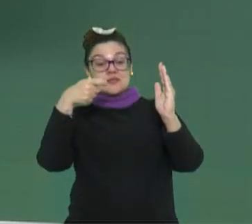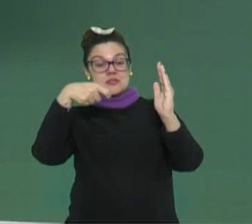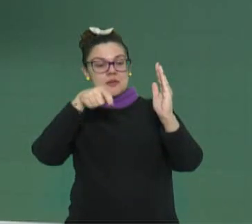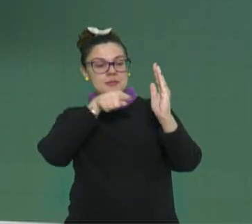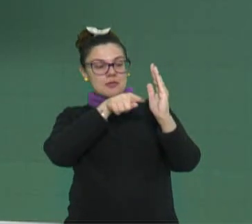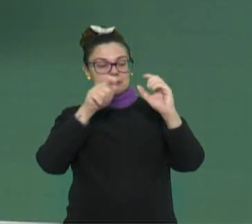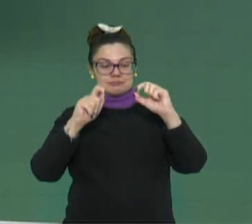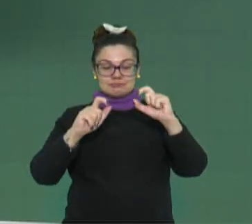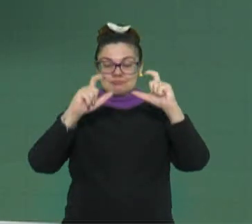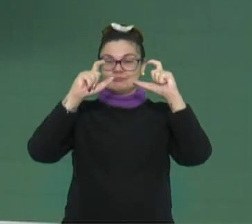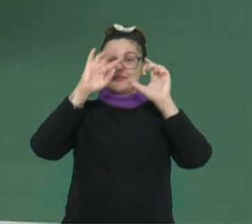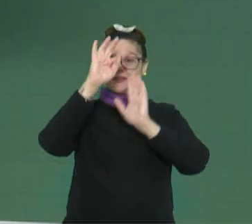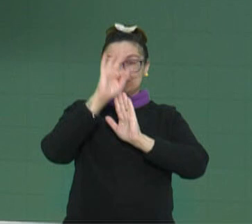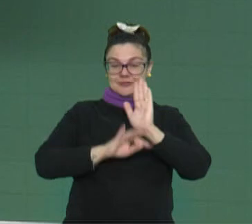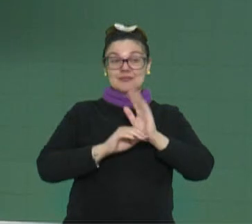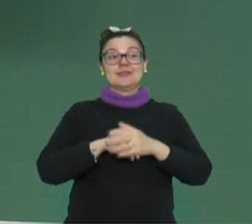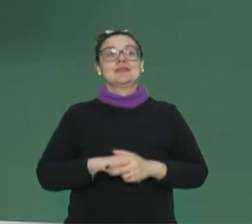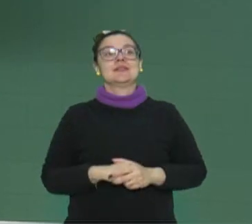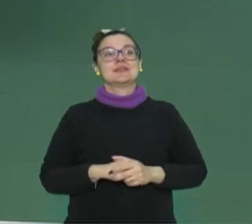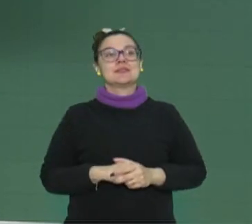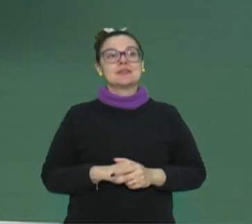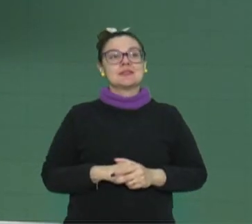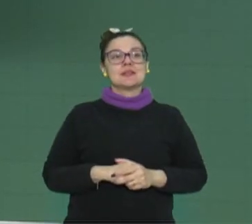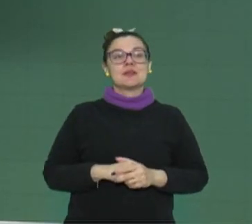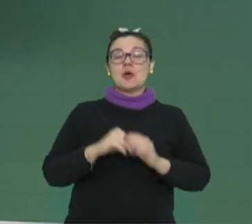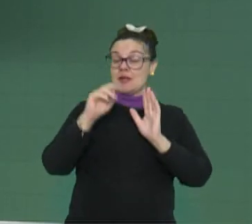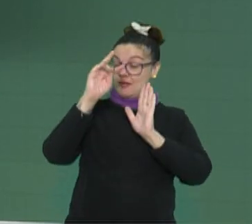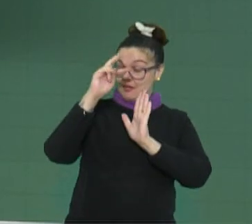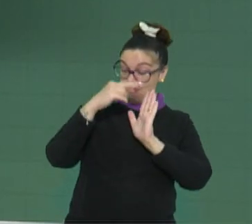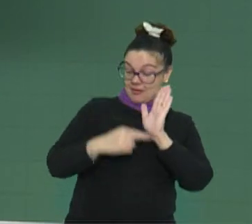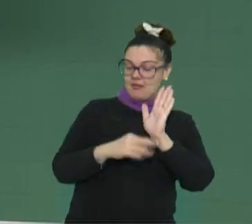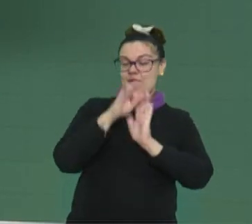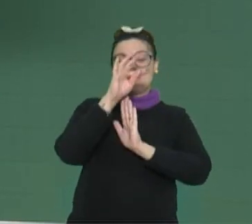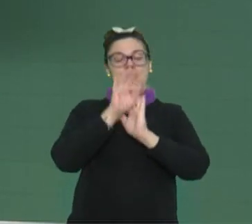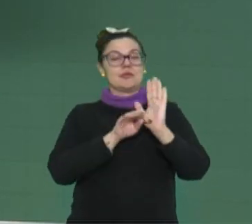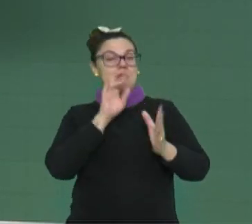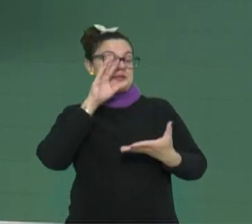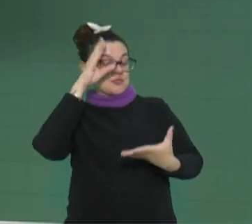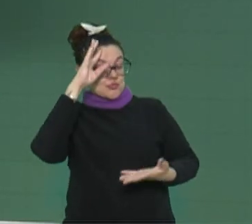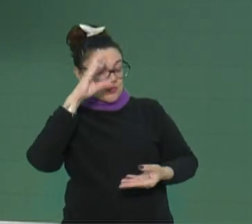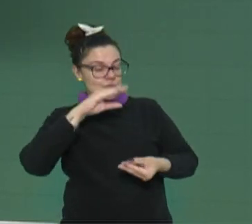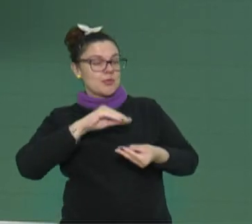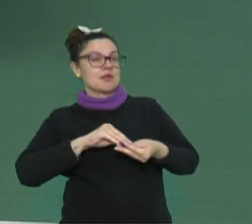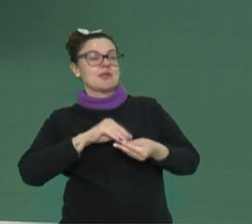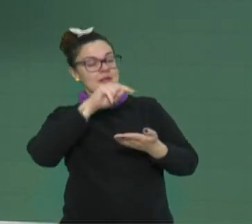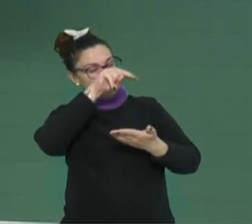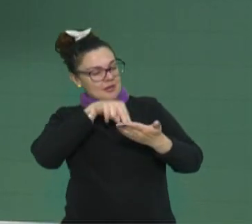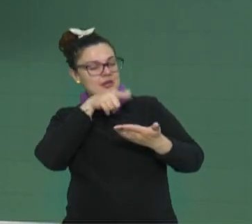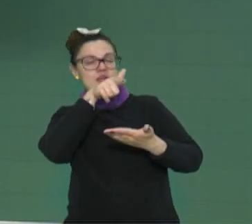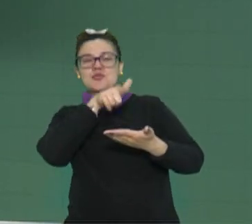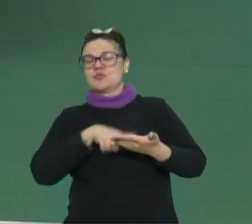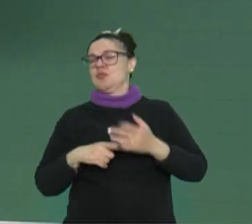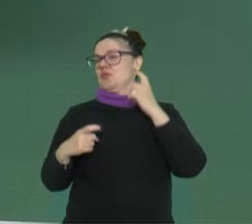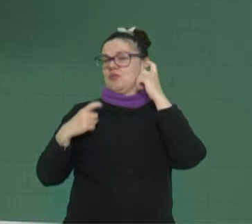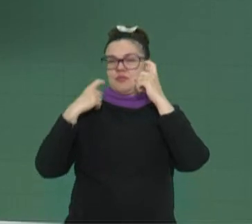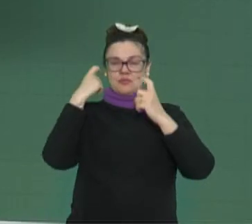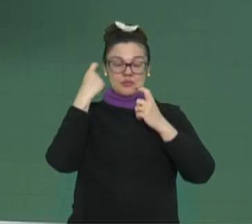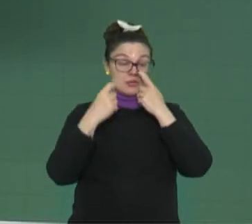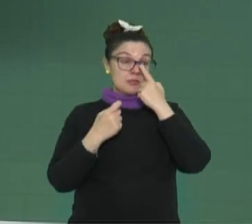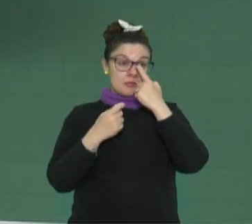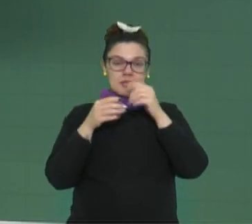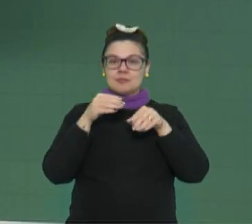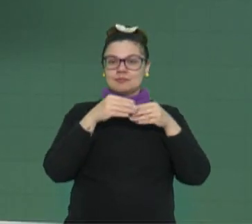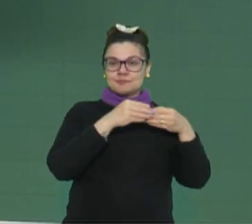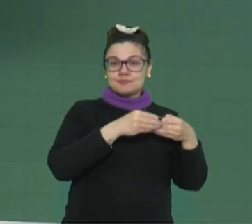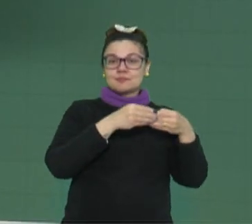ter atenção no texto. Então, preste atenção no texto, leia, compreenda ele. Se precisar, releia ele mais uma vez e se